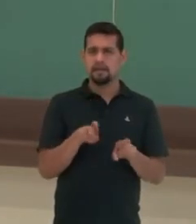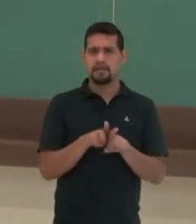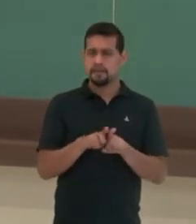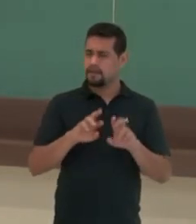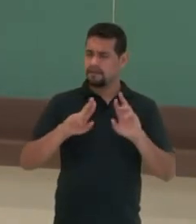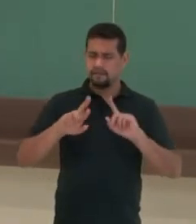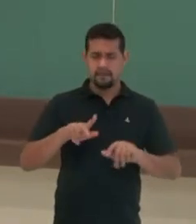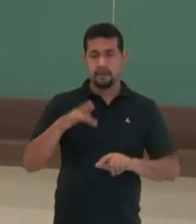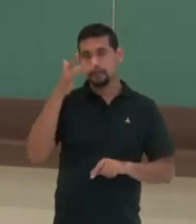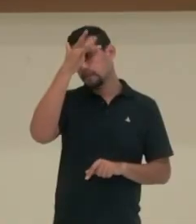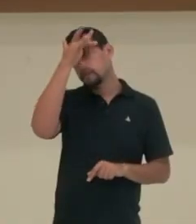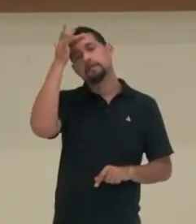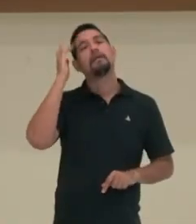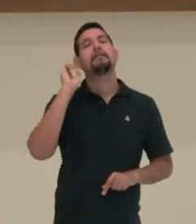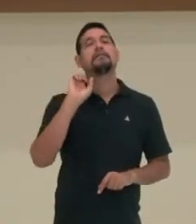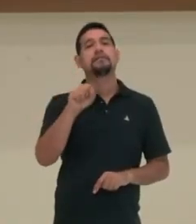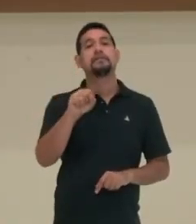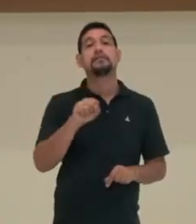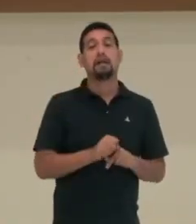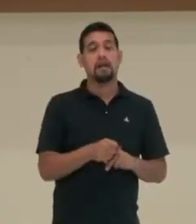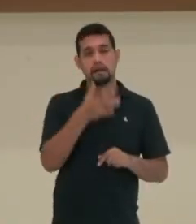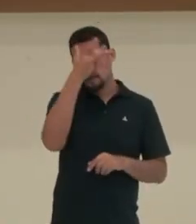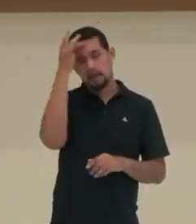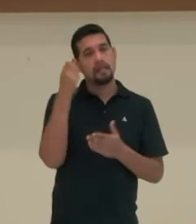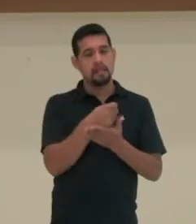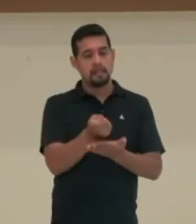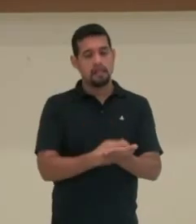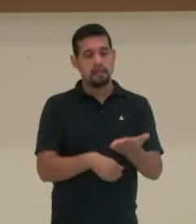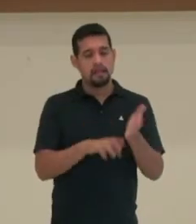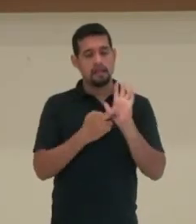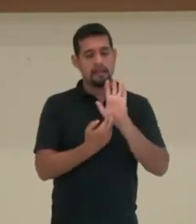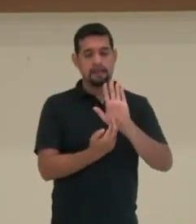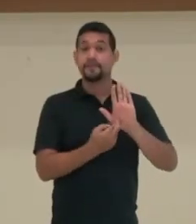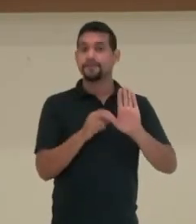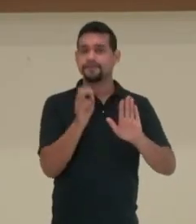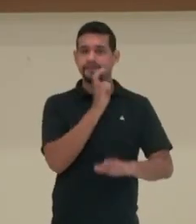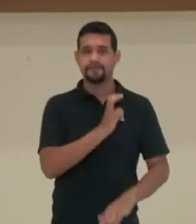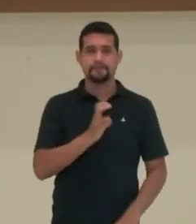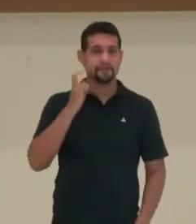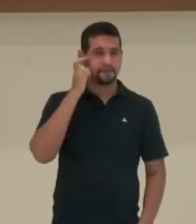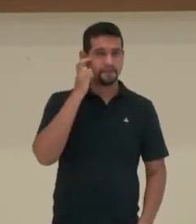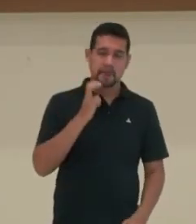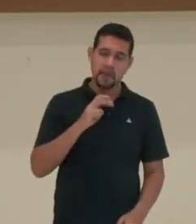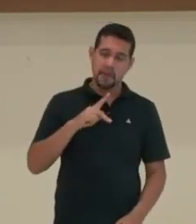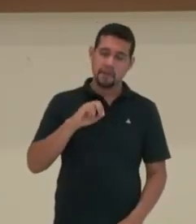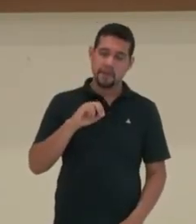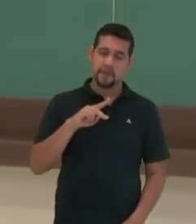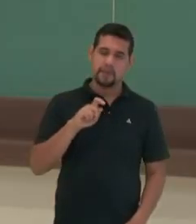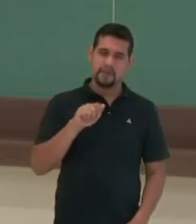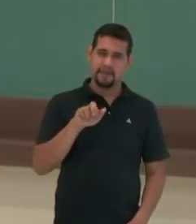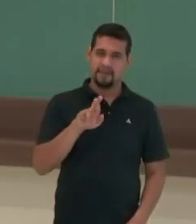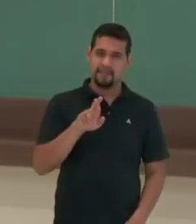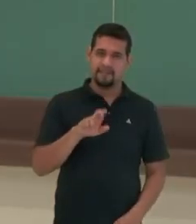Guimarães Rosa, né? Então esses escritores vão representar muito a cultura também popular, né?